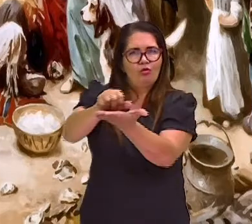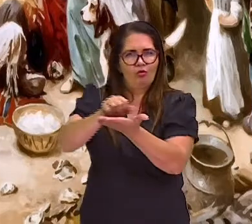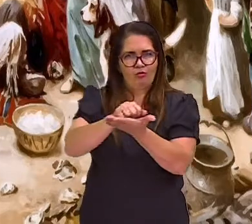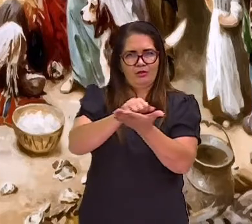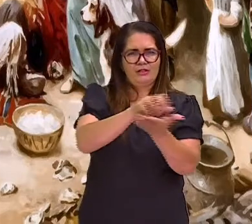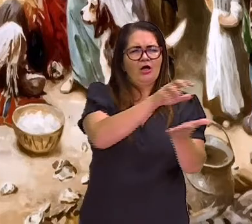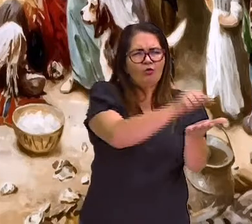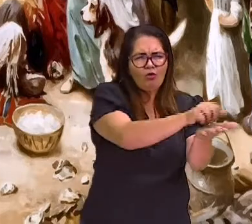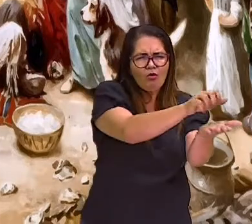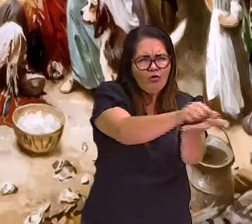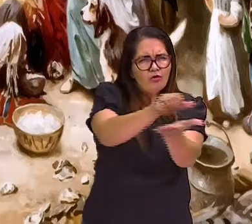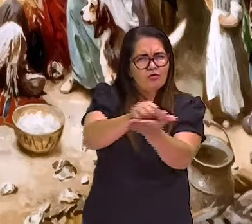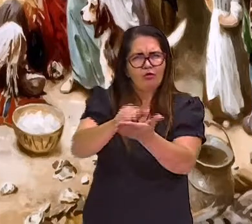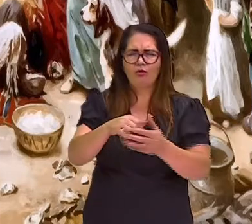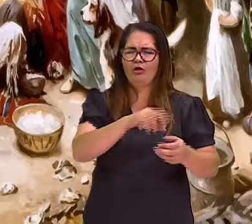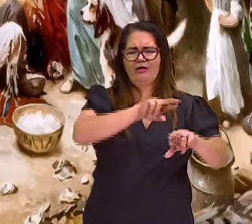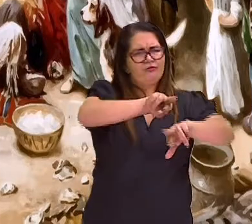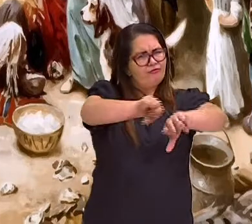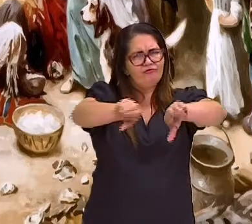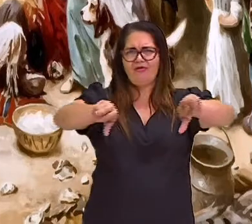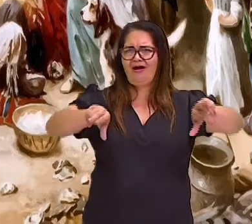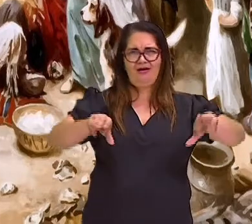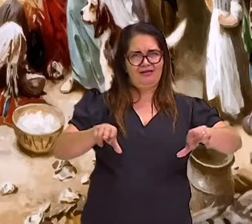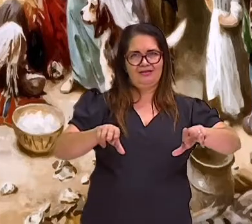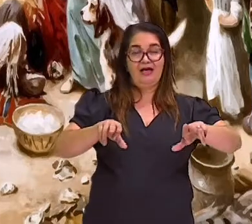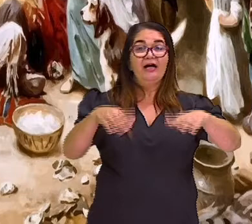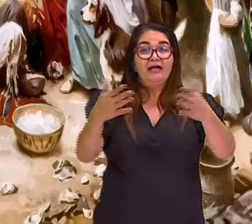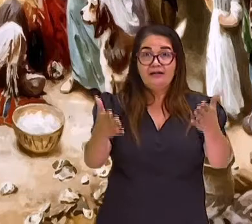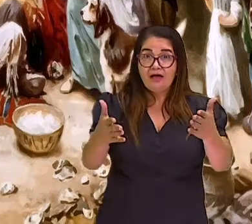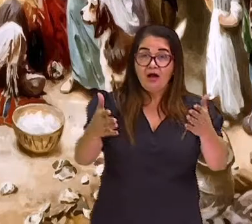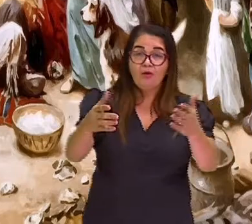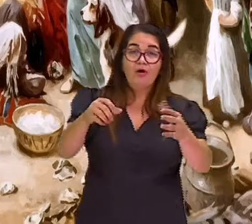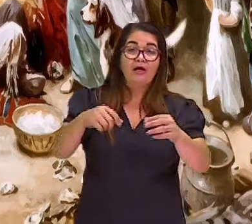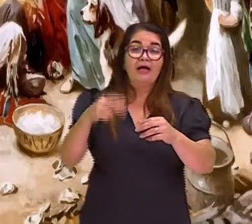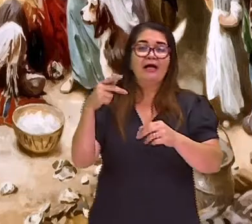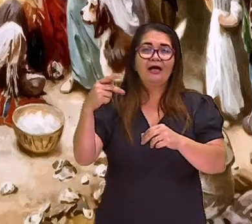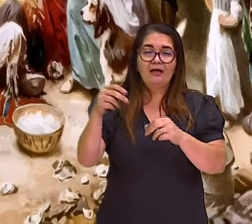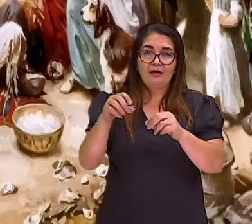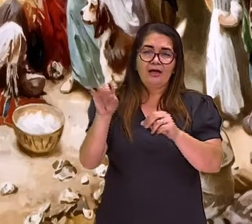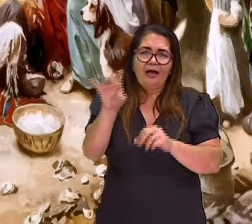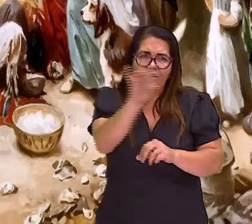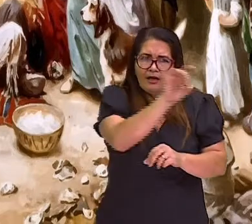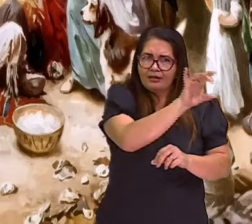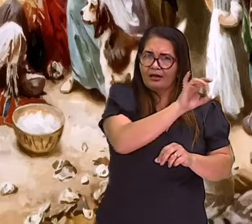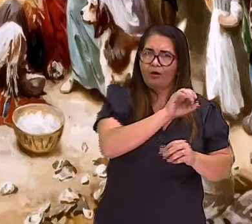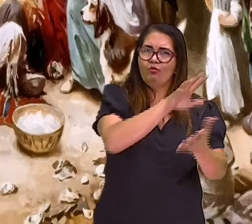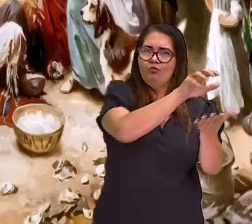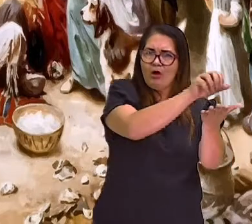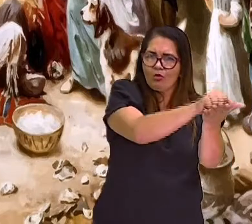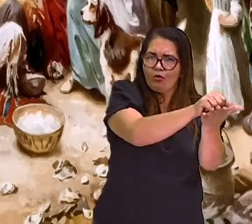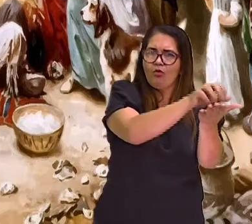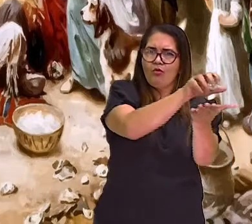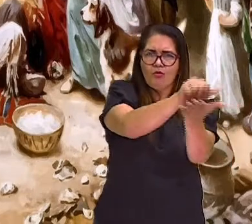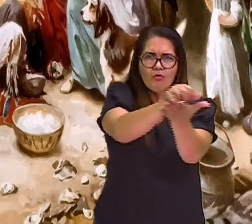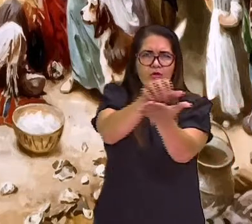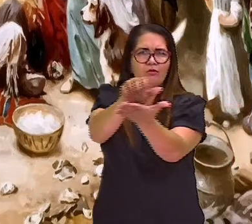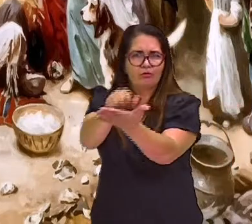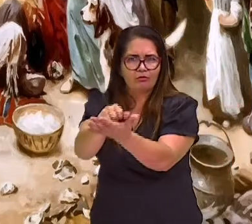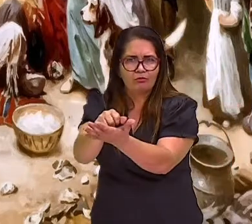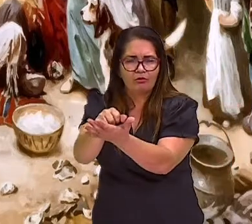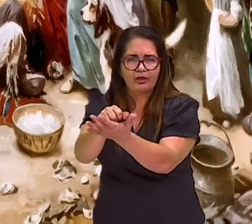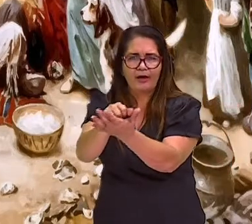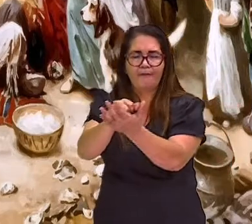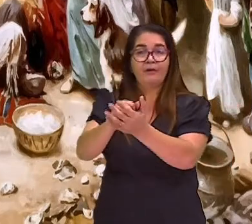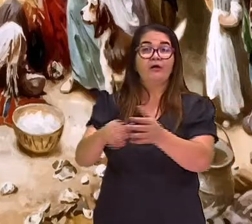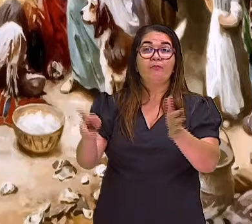surgindo, desenvolviam suas próprias características, que se diferenciavam quanto ao tipo